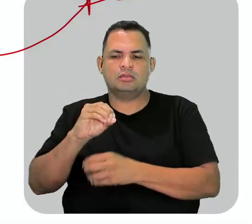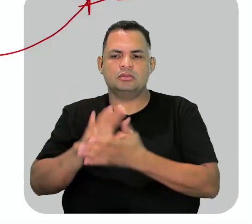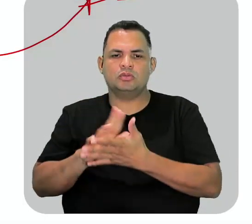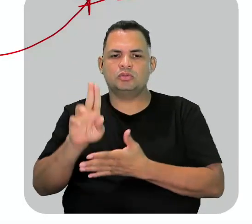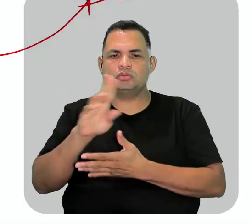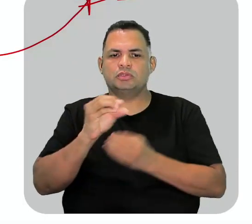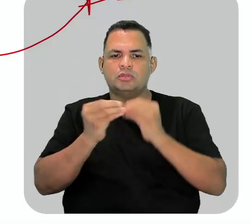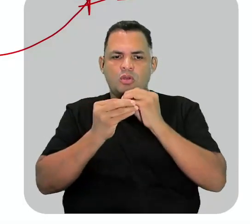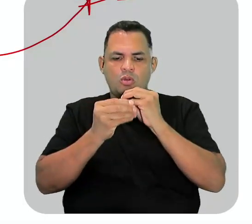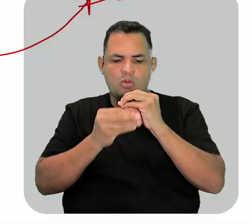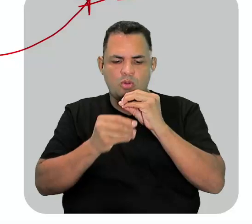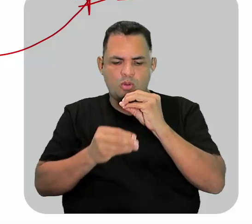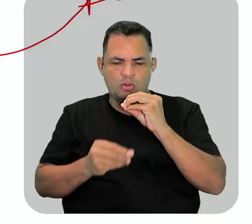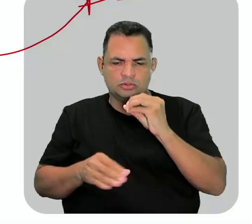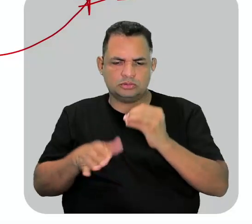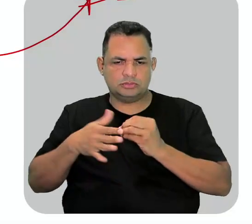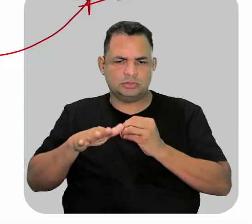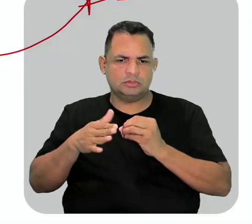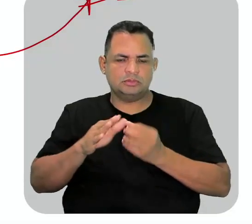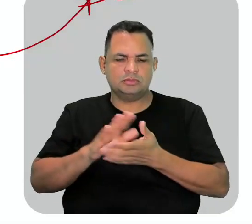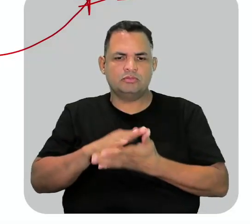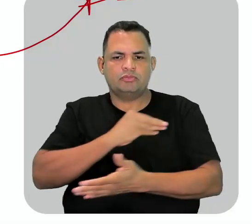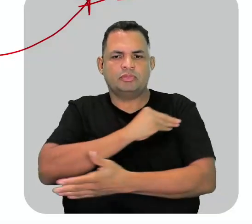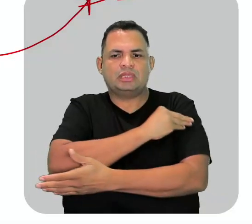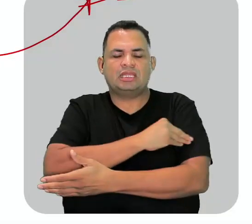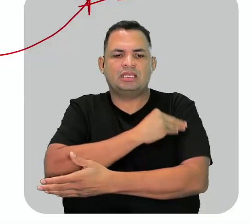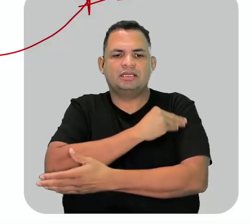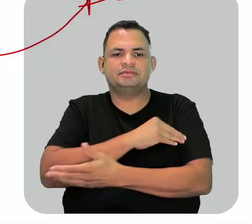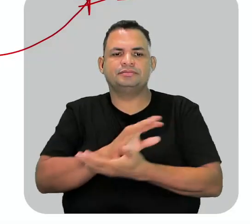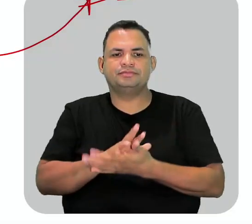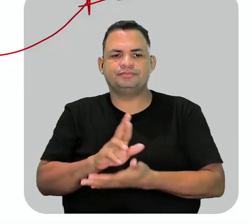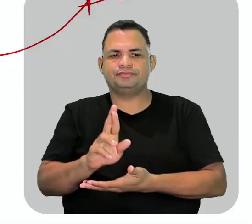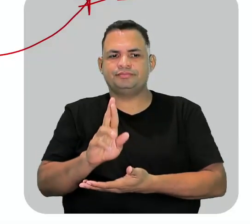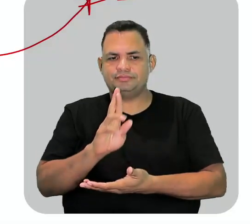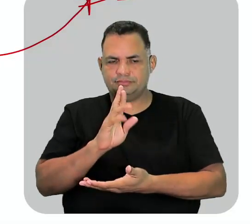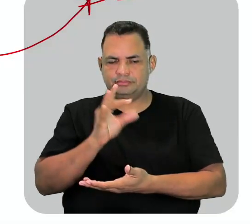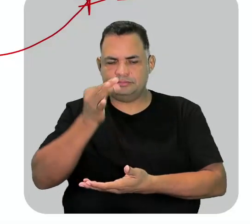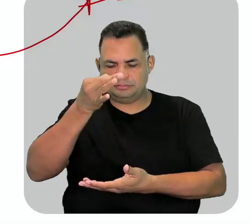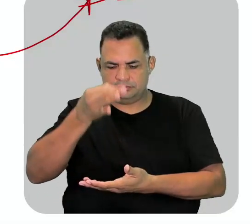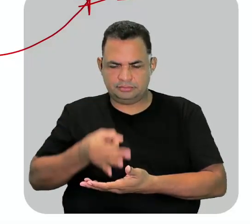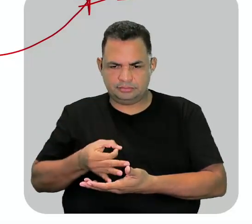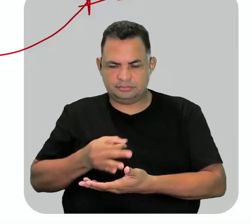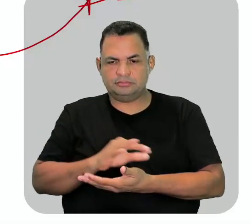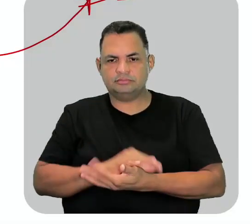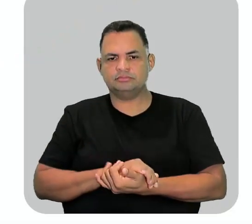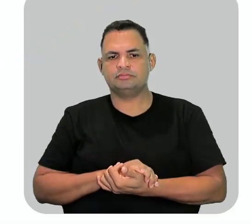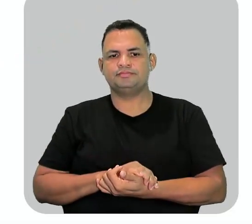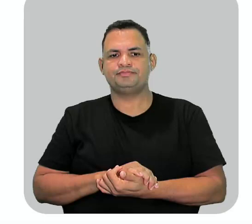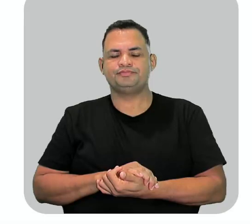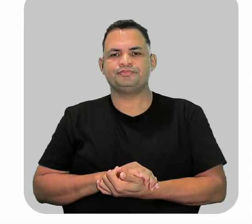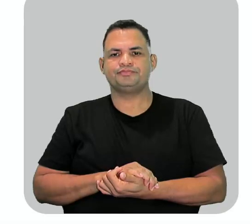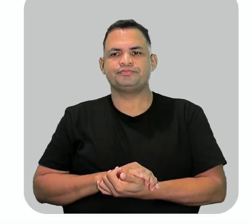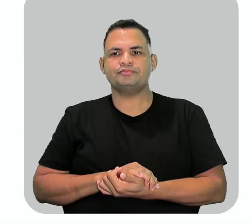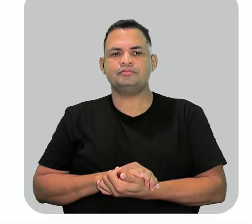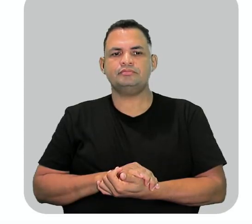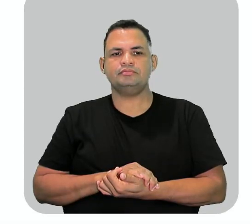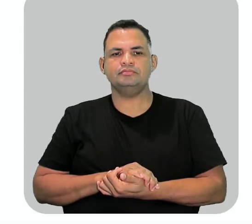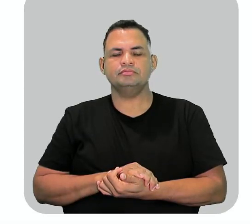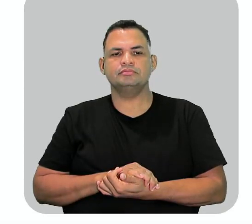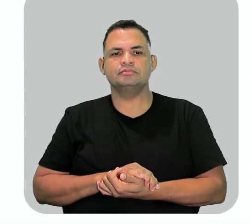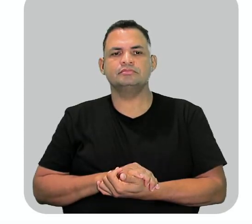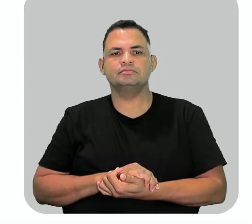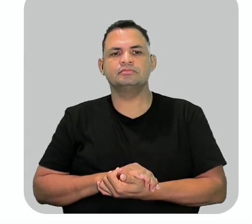oxidação parcial desse álcool. Por isso que é a nossa alternativa correta. Então, a gente tem